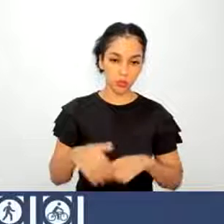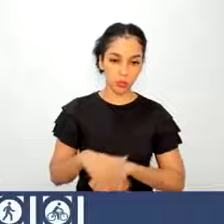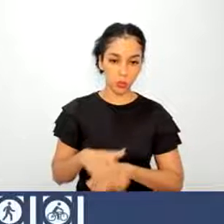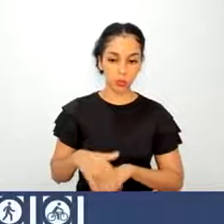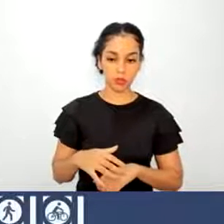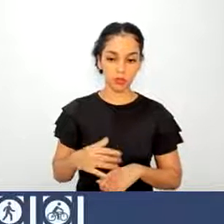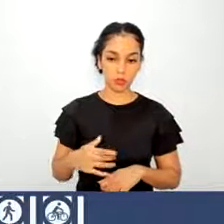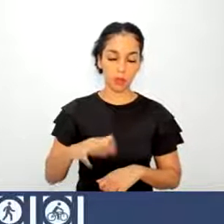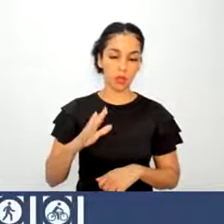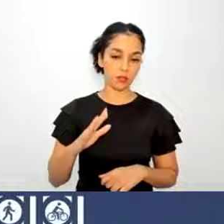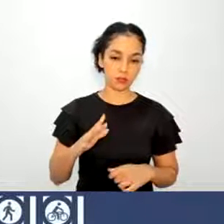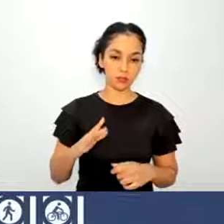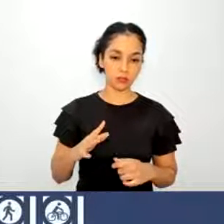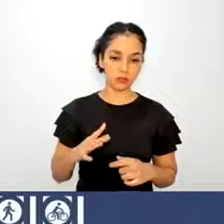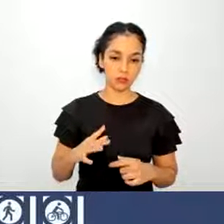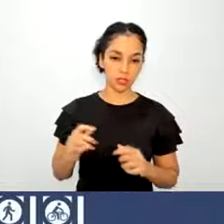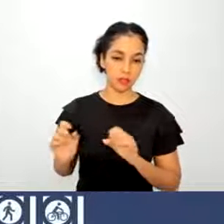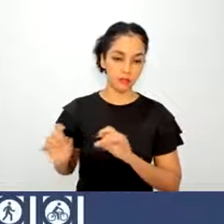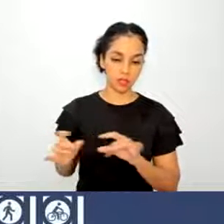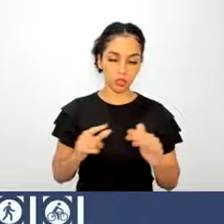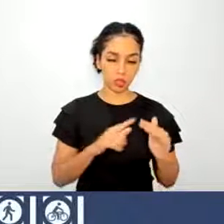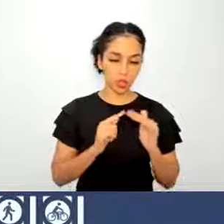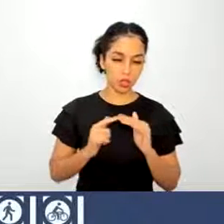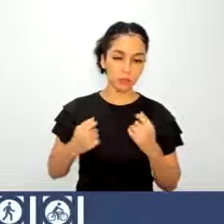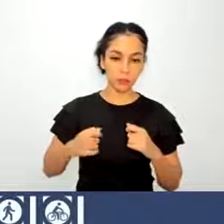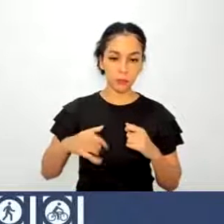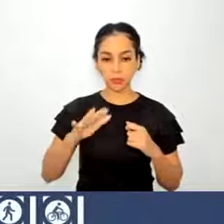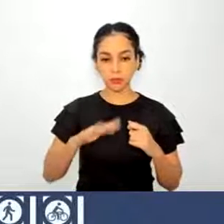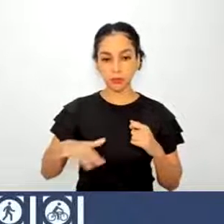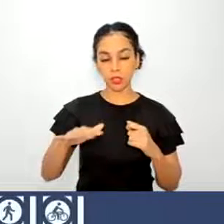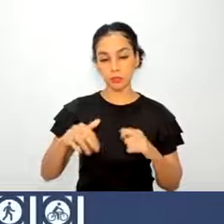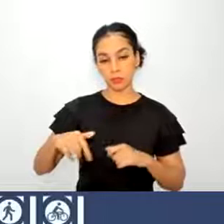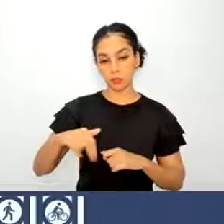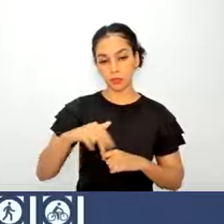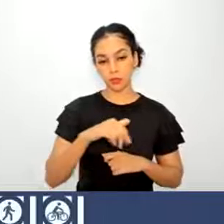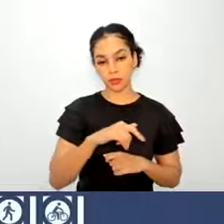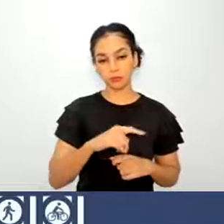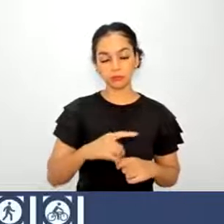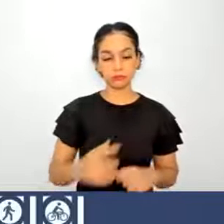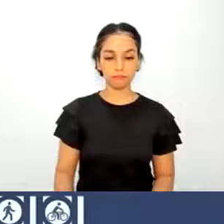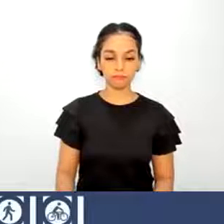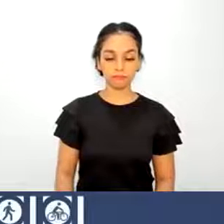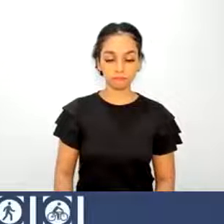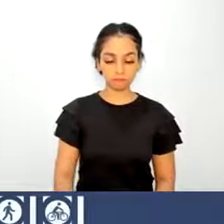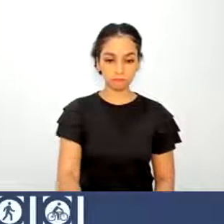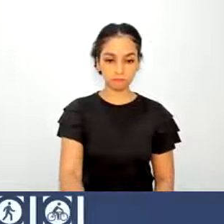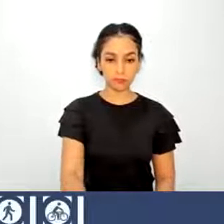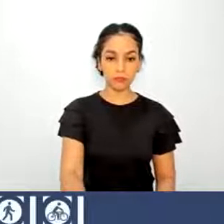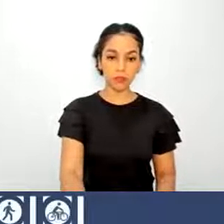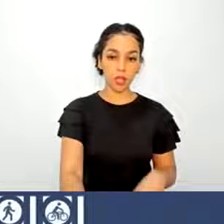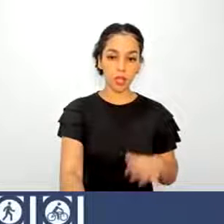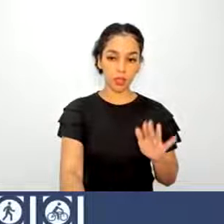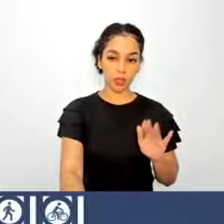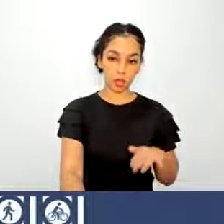mais comerciais, que as pessoas precisam de mais espaço para caminhar, que as pessoas vão se aglomerar mais, talvez se veja mais os